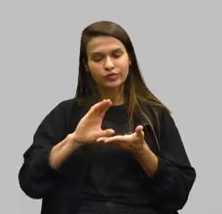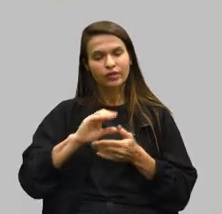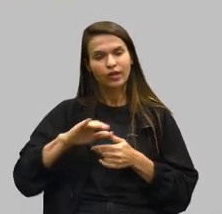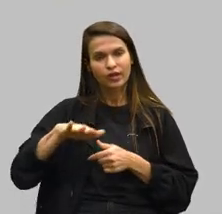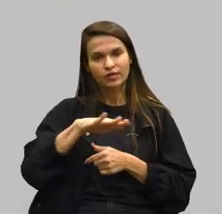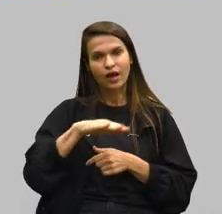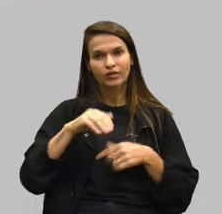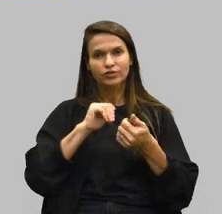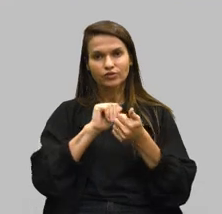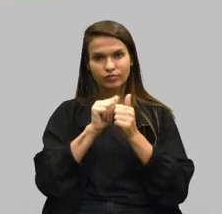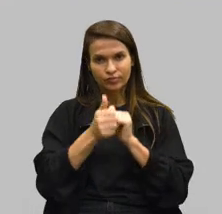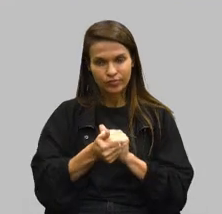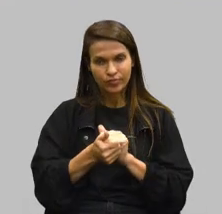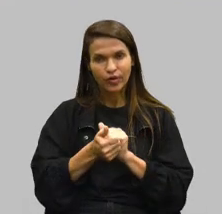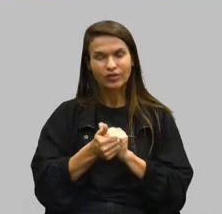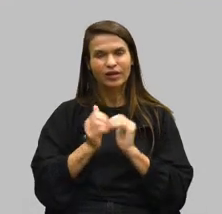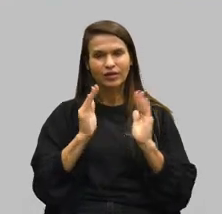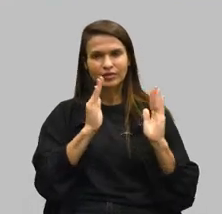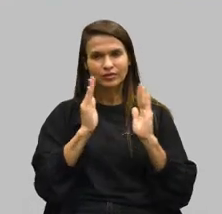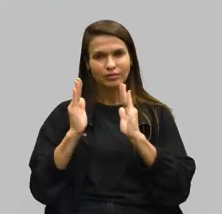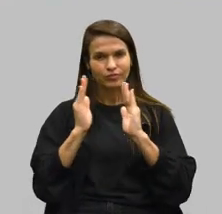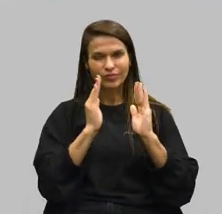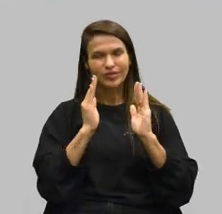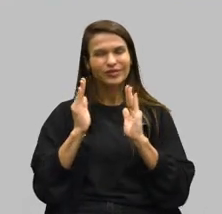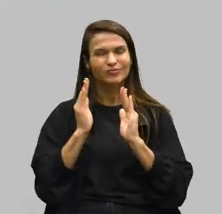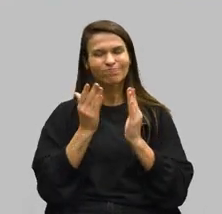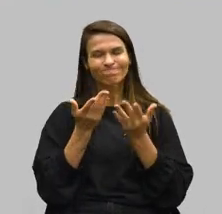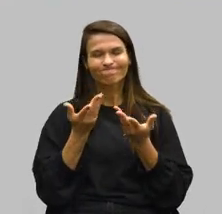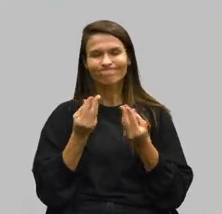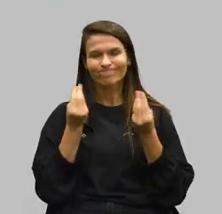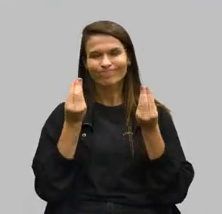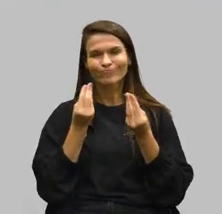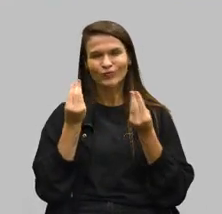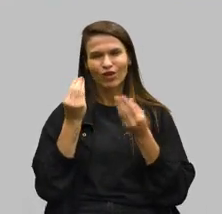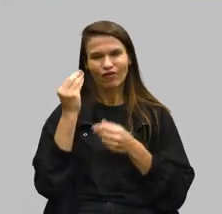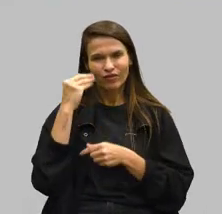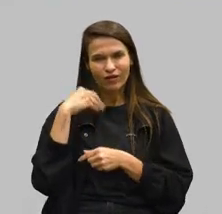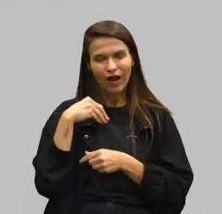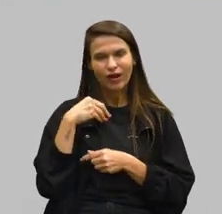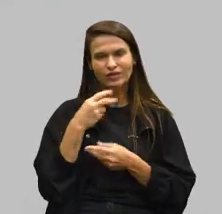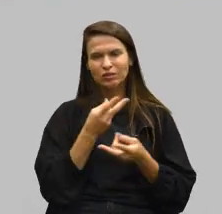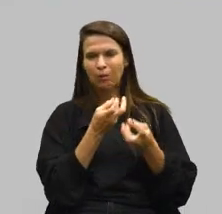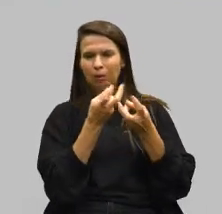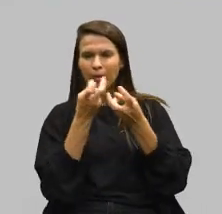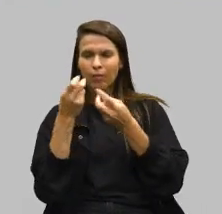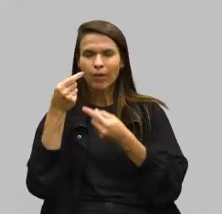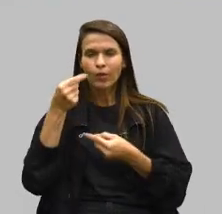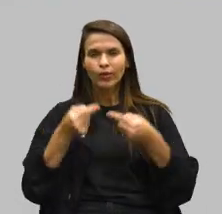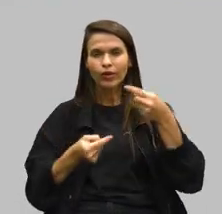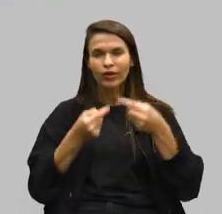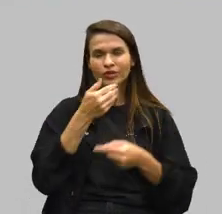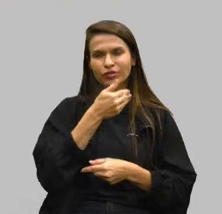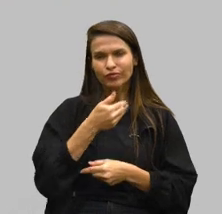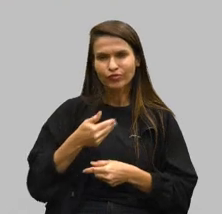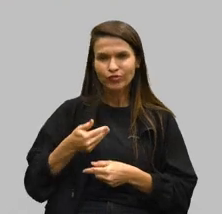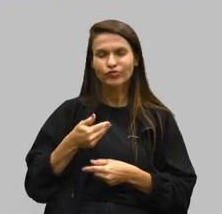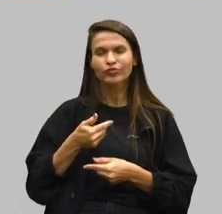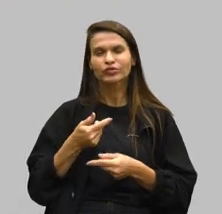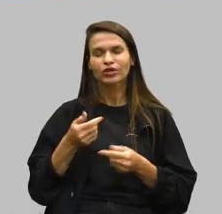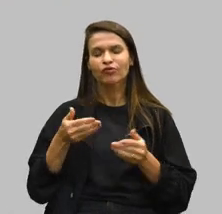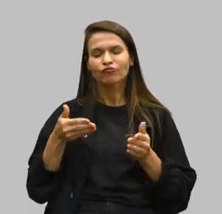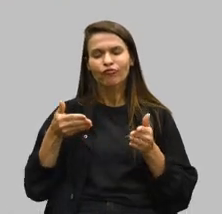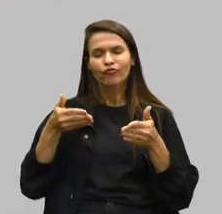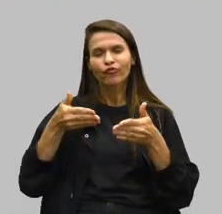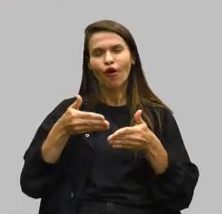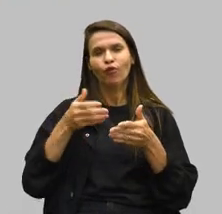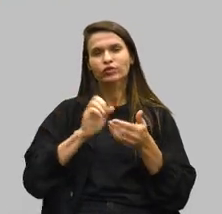esporte porque nessa nesse período deixou muito a desejar a gente não ouve falar de políticas públicas que en que envolve